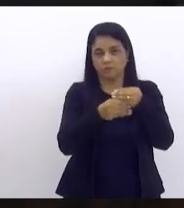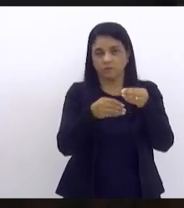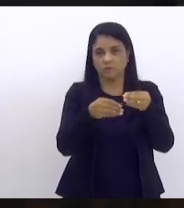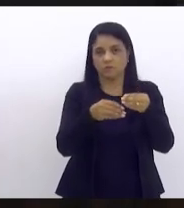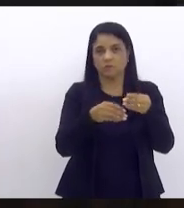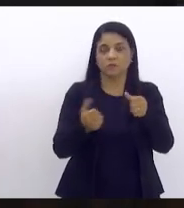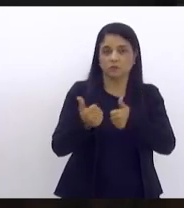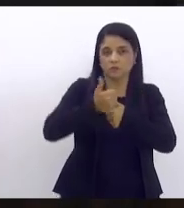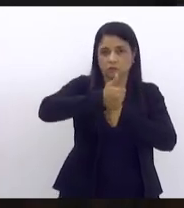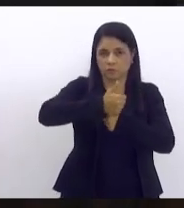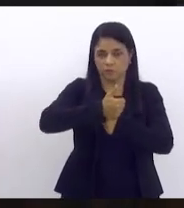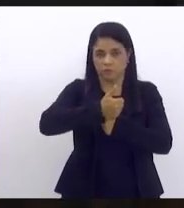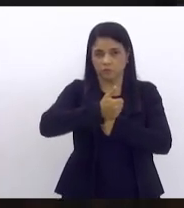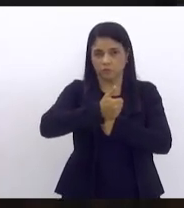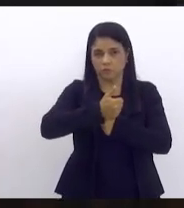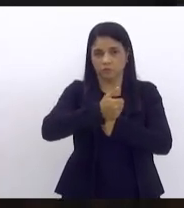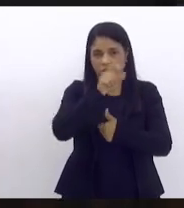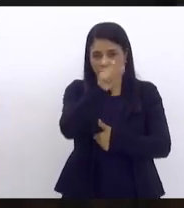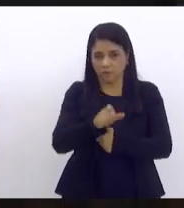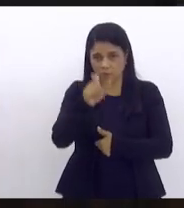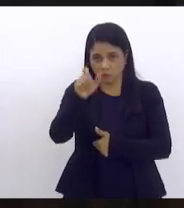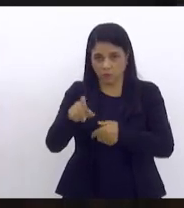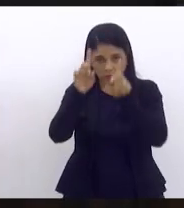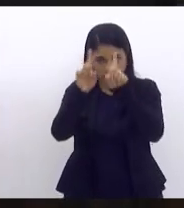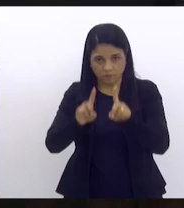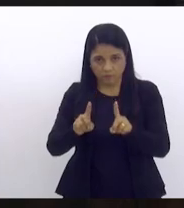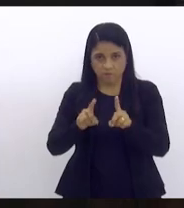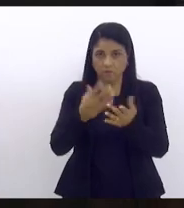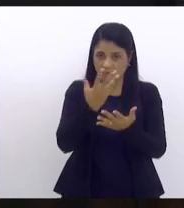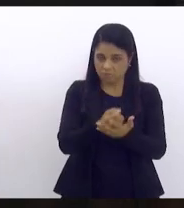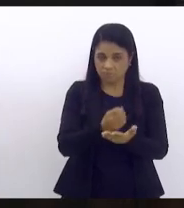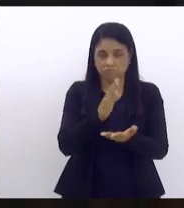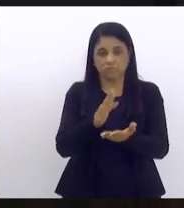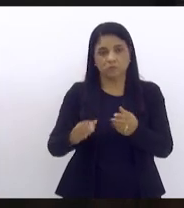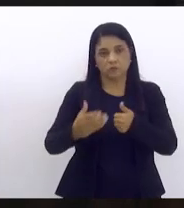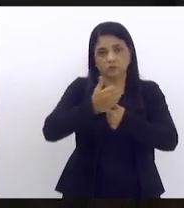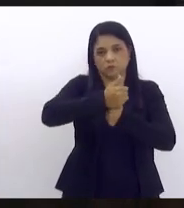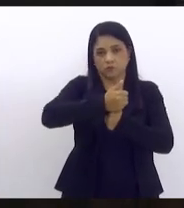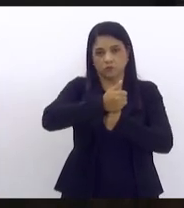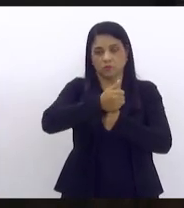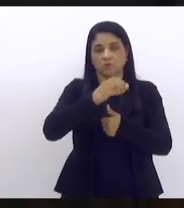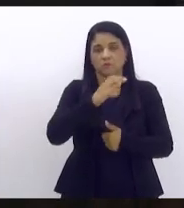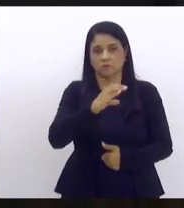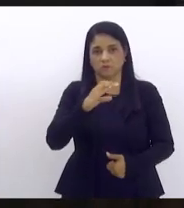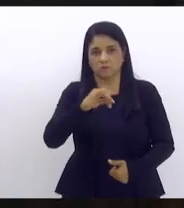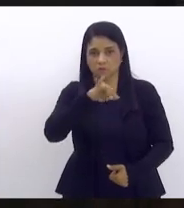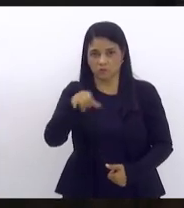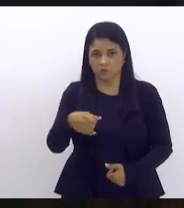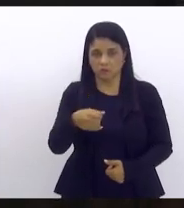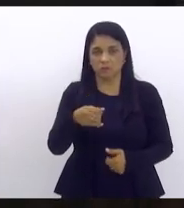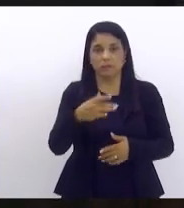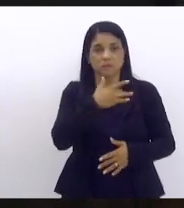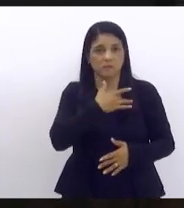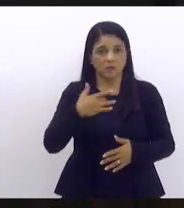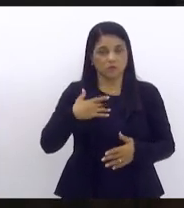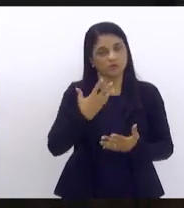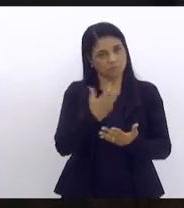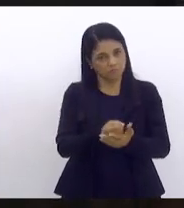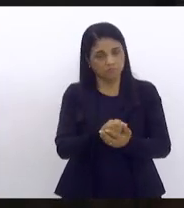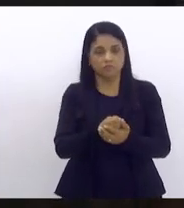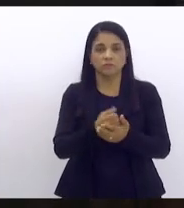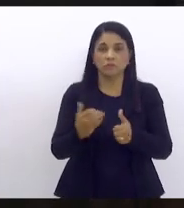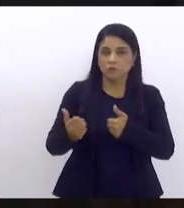por substitutivo da pessoa com deficiência, favorável com substitutivo da CCJ, de saúde, favorável